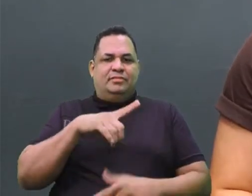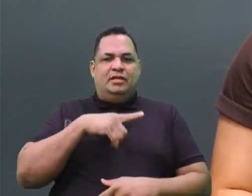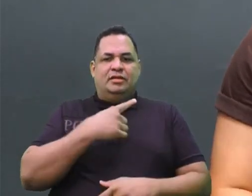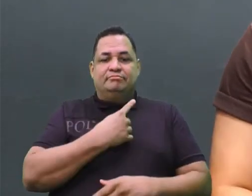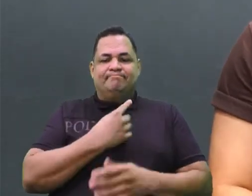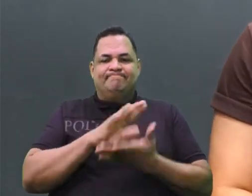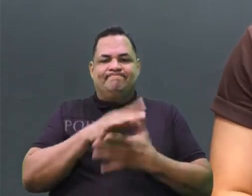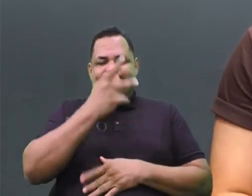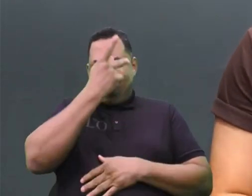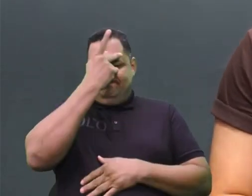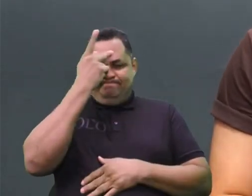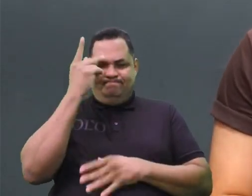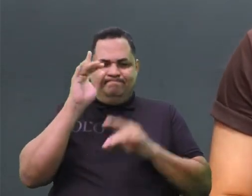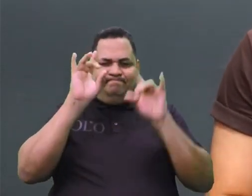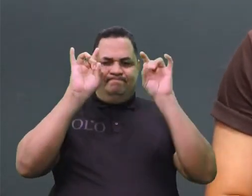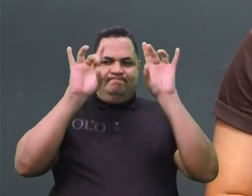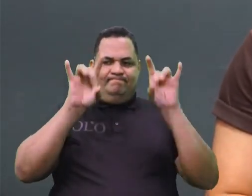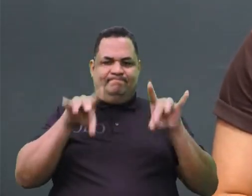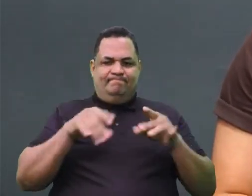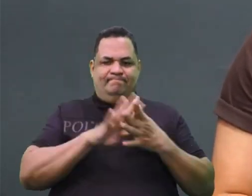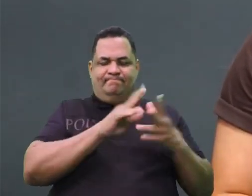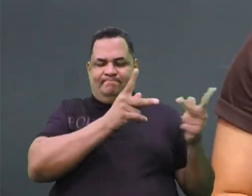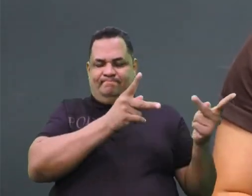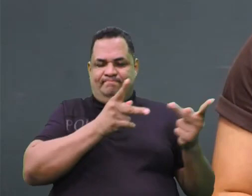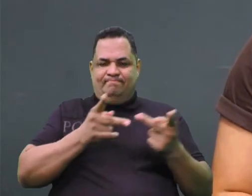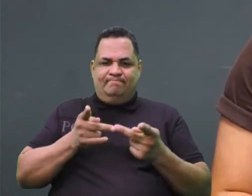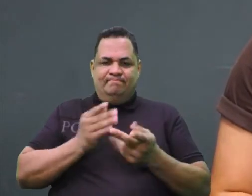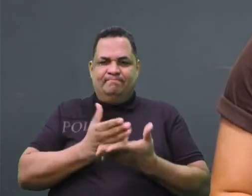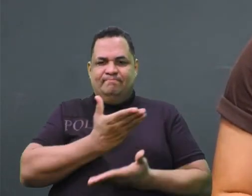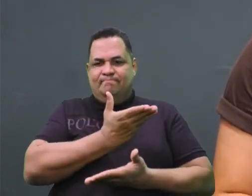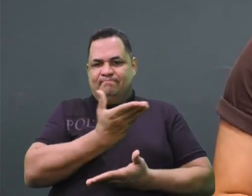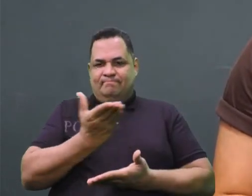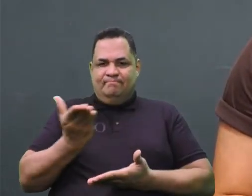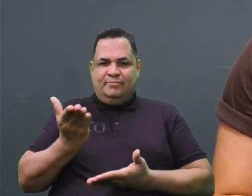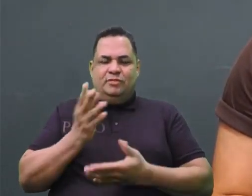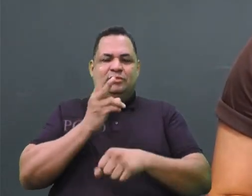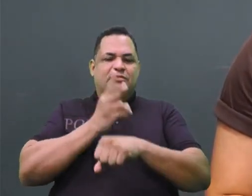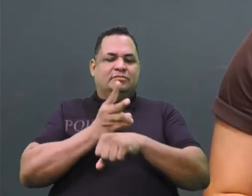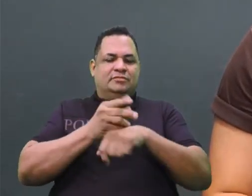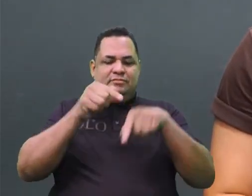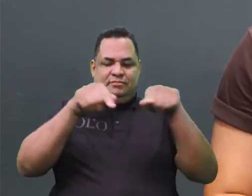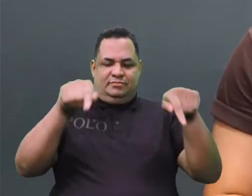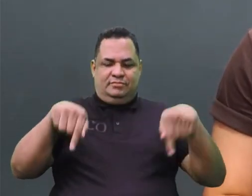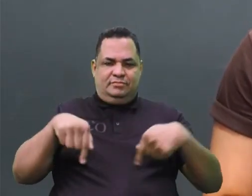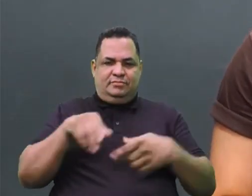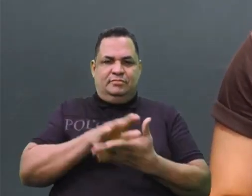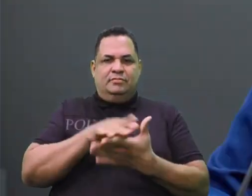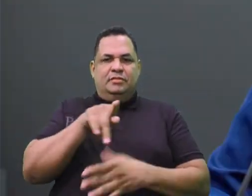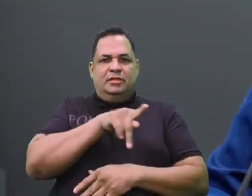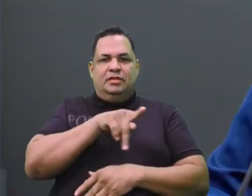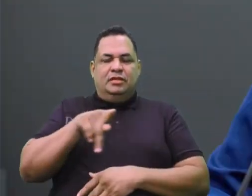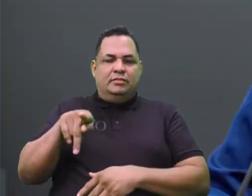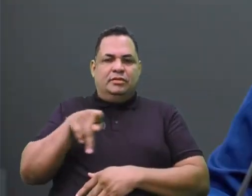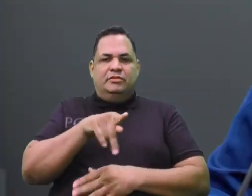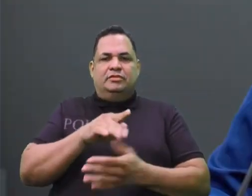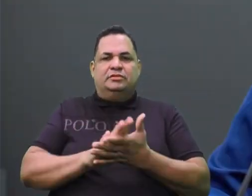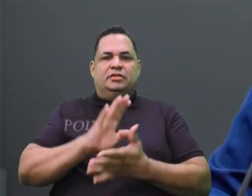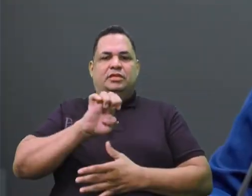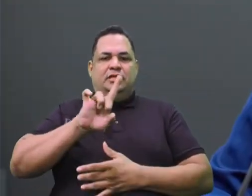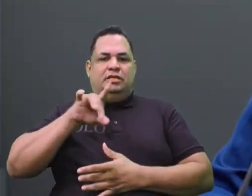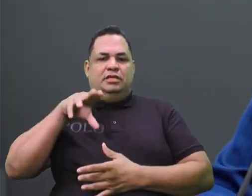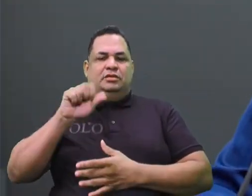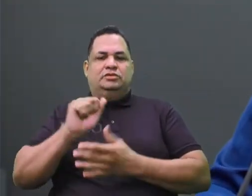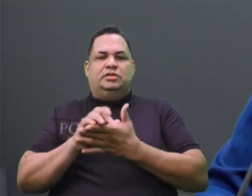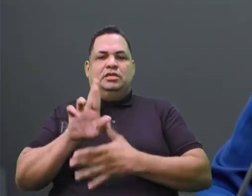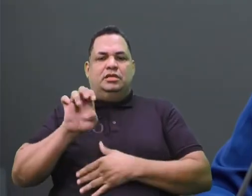super especiais, uma visita muito especial nos nossos estúdios da Mediação Tecnológica, professora Elielza Reis. Está